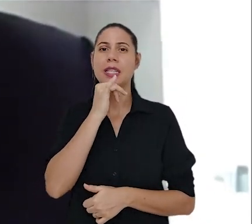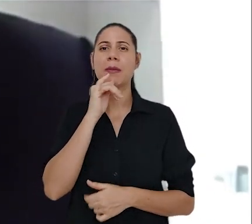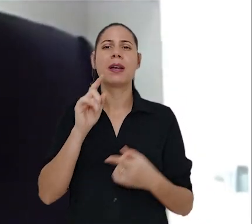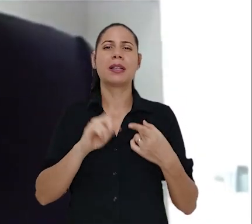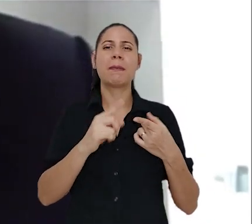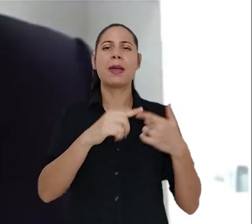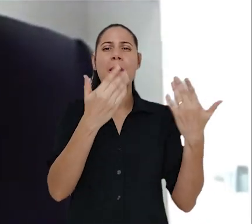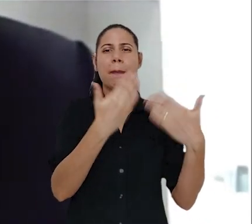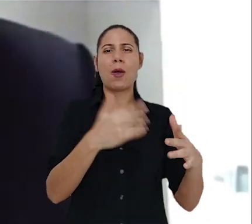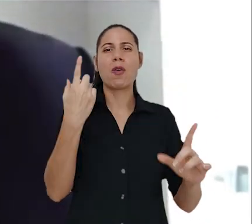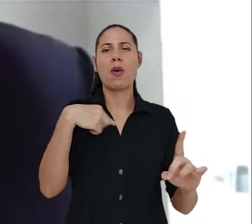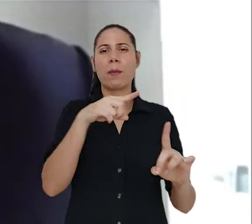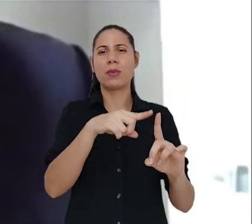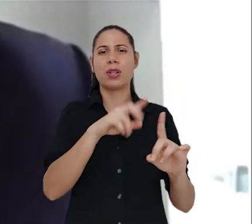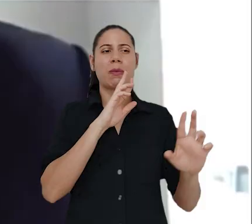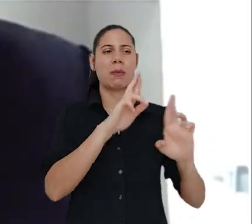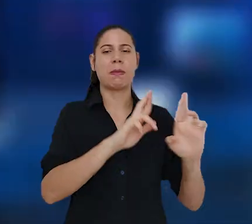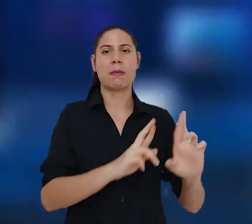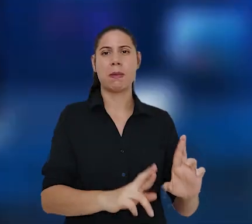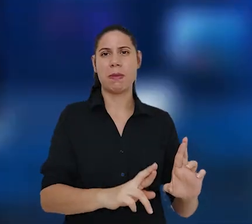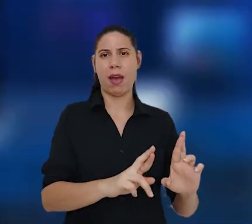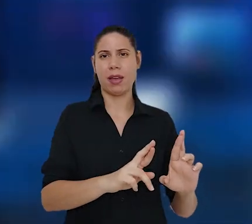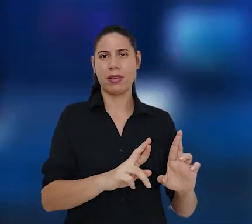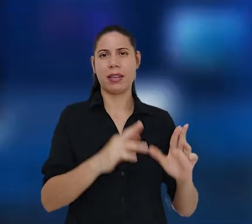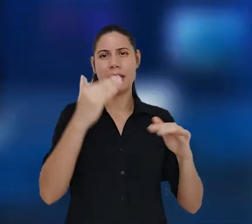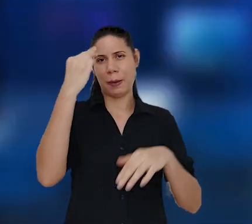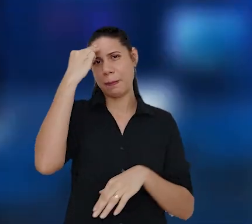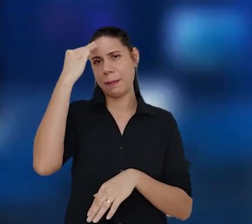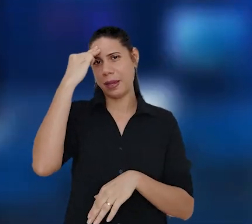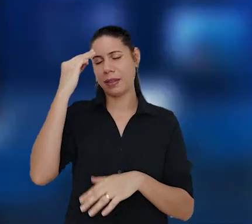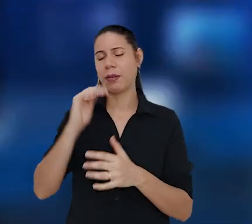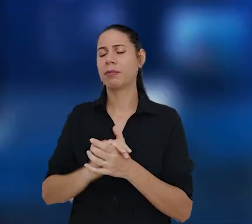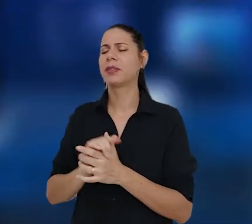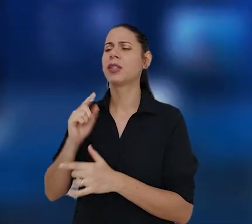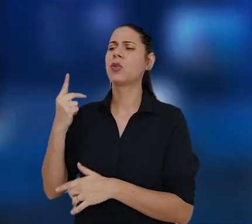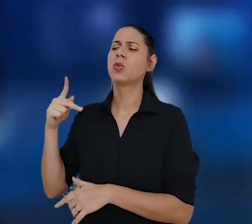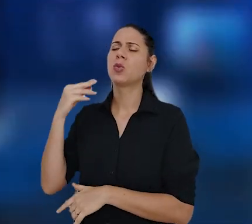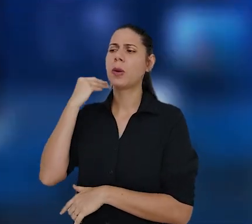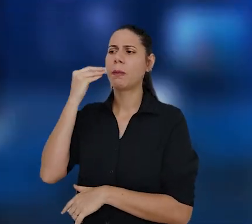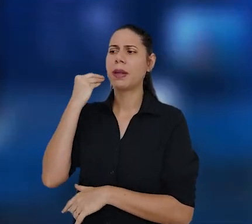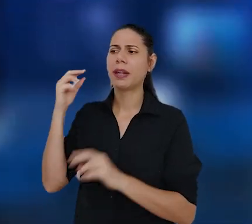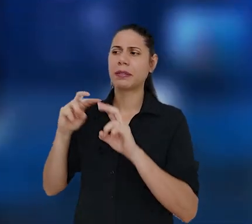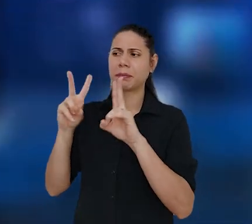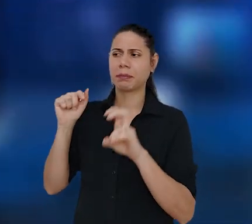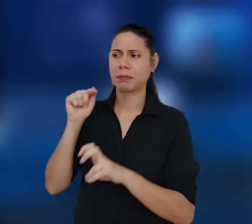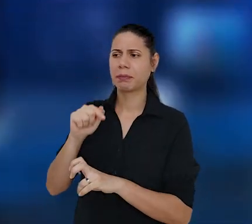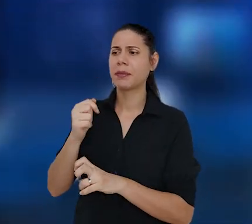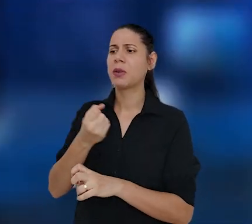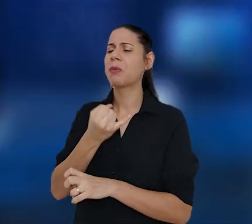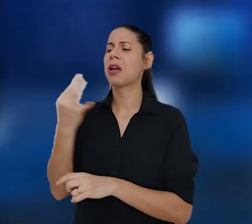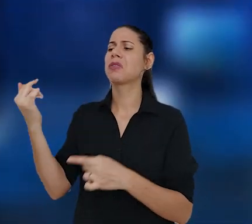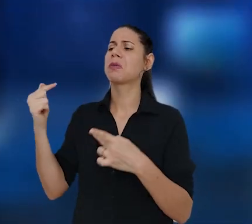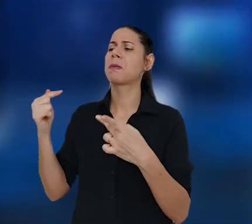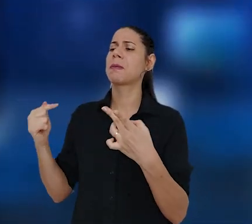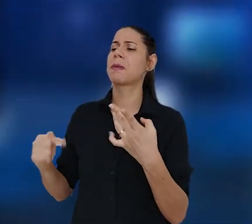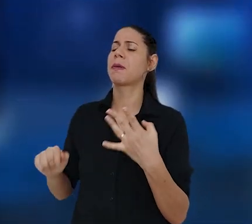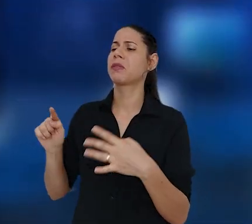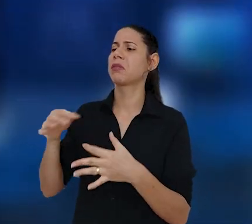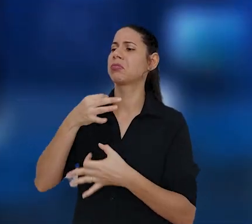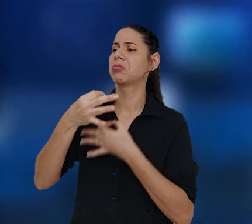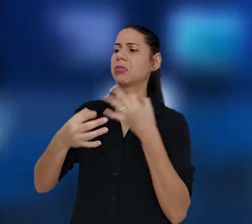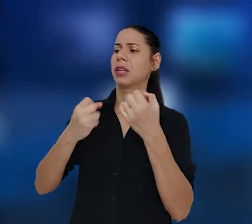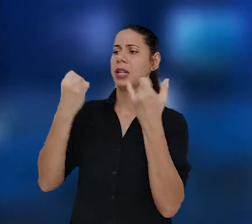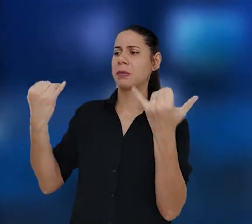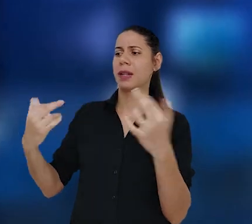mental, né? O teste da prova objetiva ou discursiva. Considerando sua experiência com esse tipo de caso, doutor, quais outras considerações o senhor